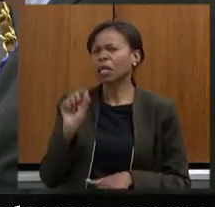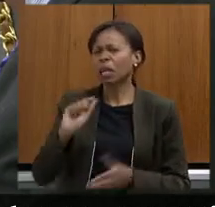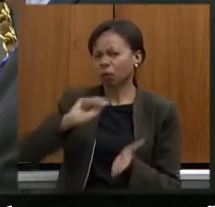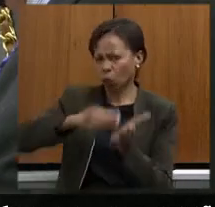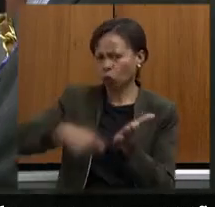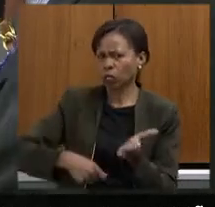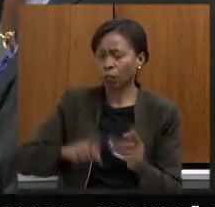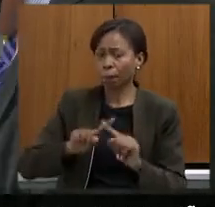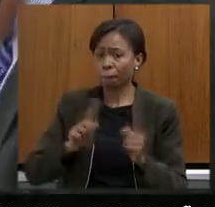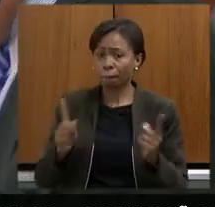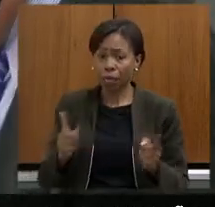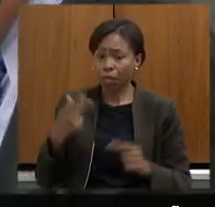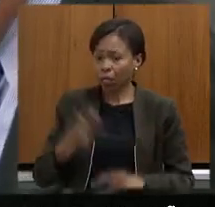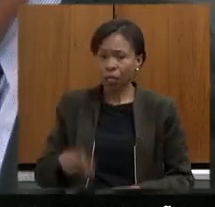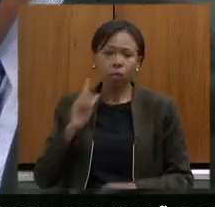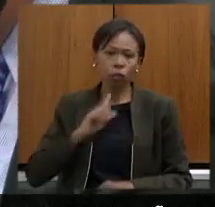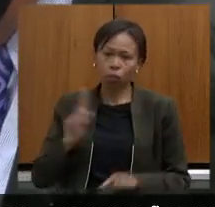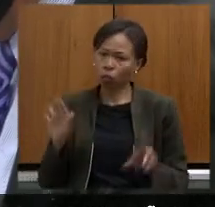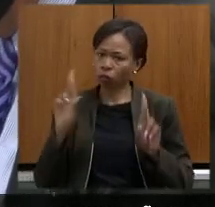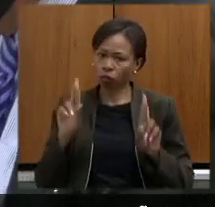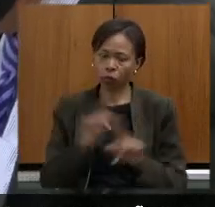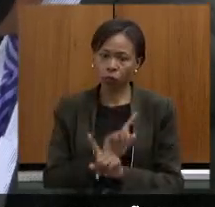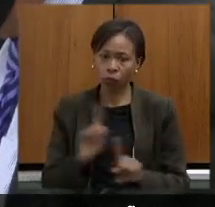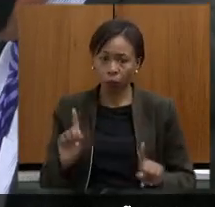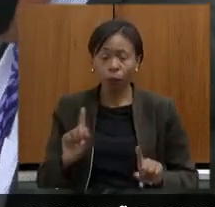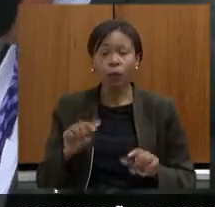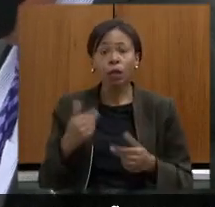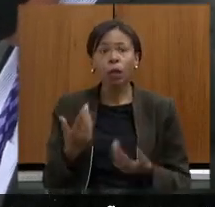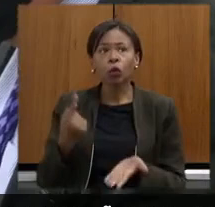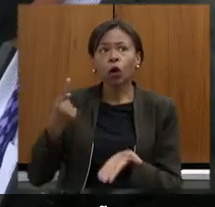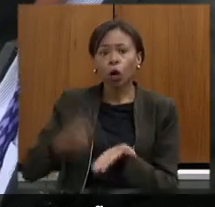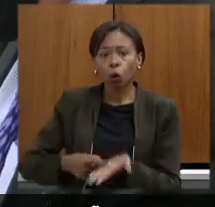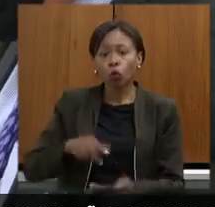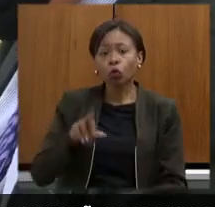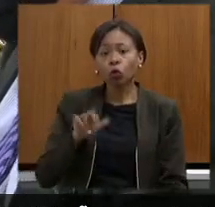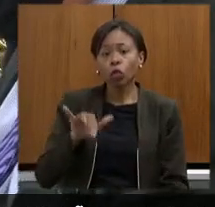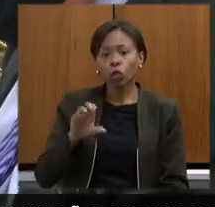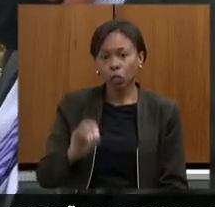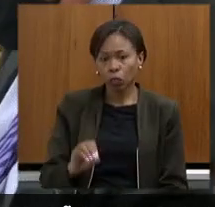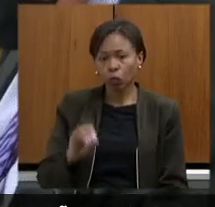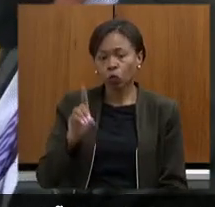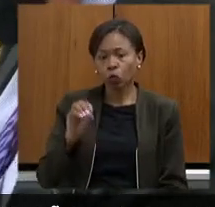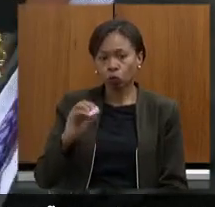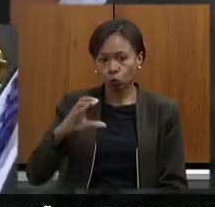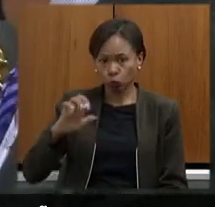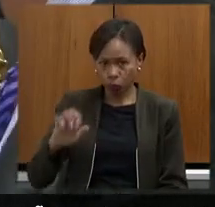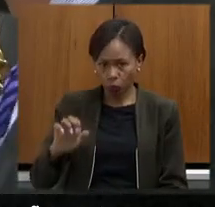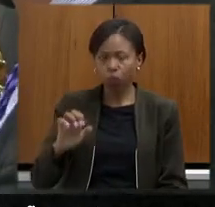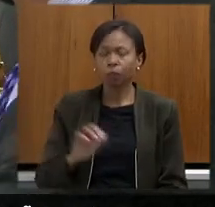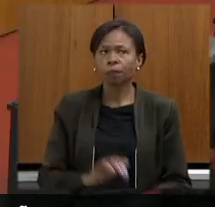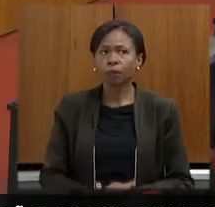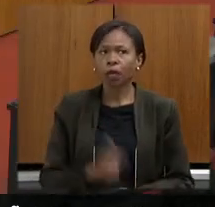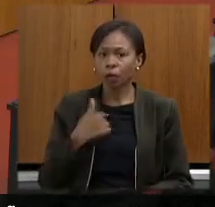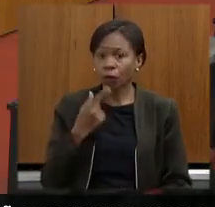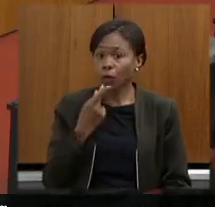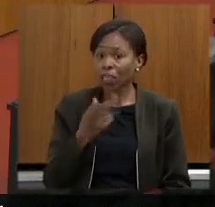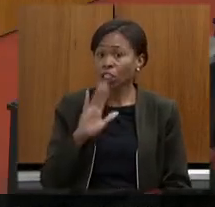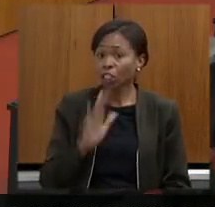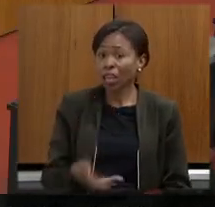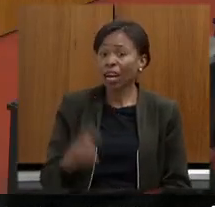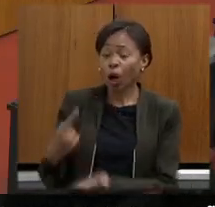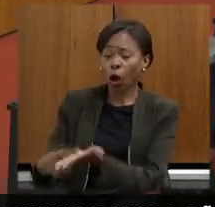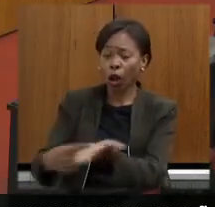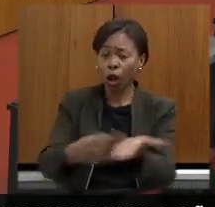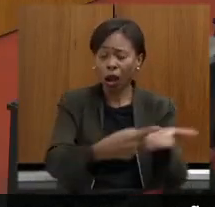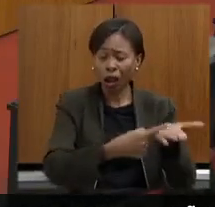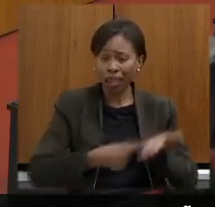decisão que não passa pelo governo de Minas Gerais com relação ao acordo do Rio Doce inclusive deputada eu falei que só nove rodadas